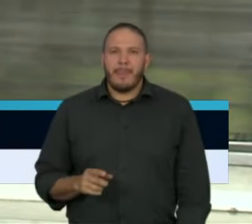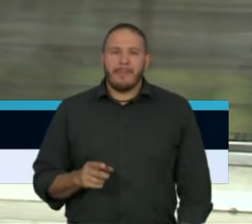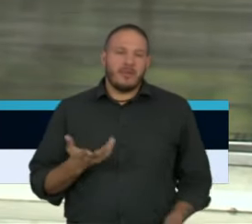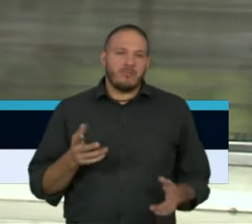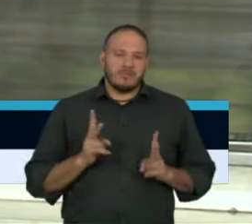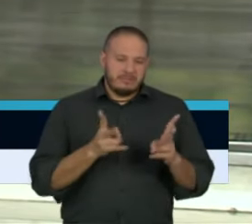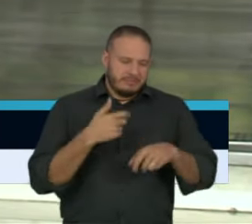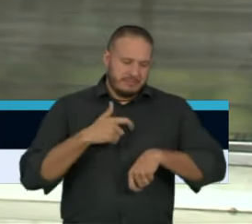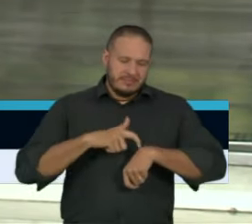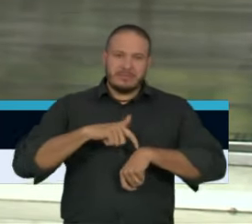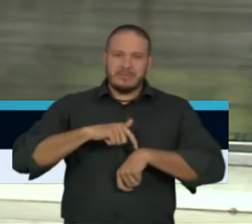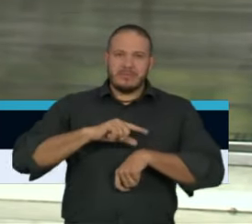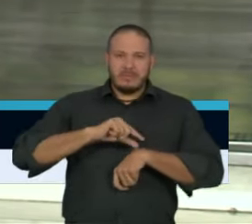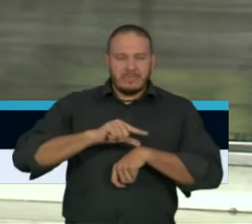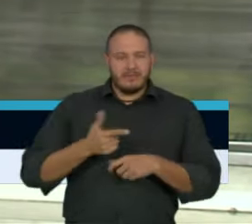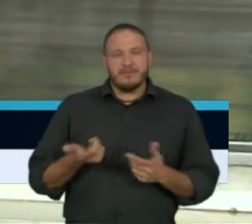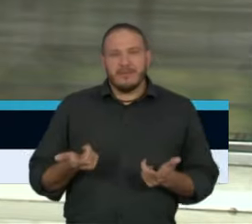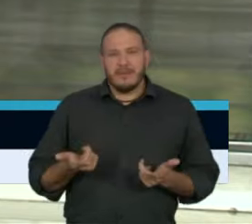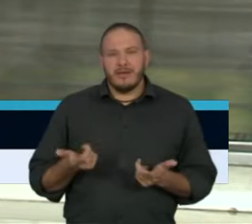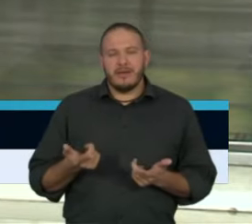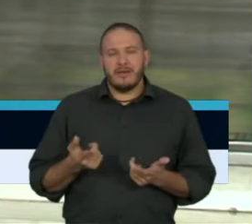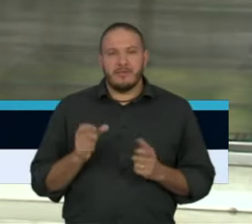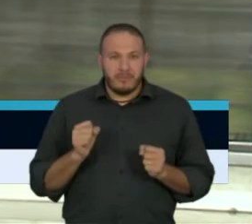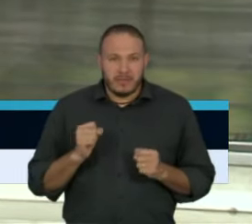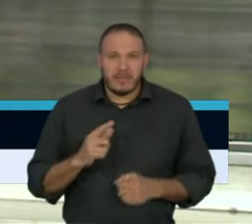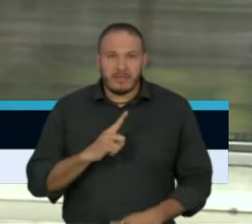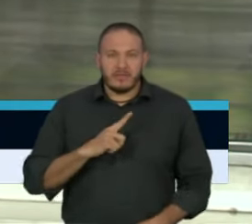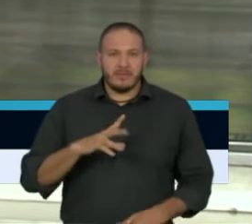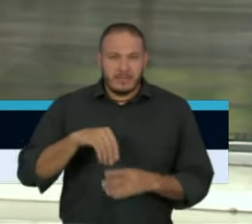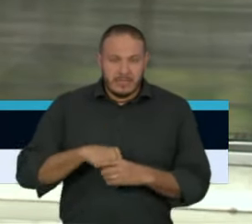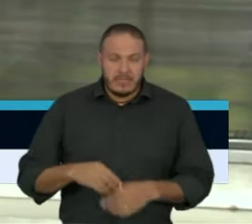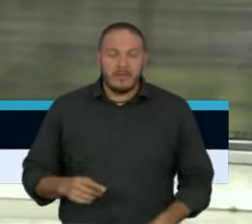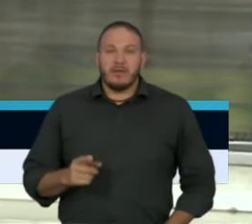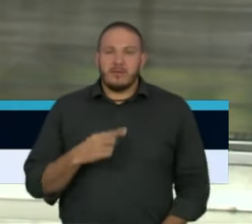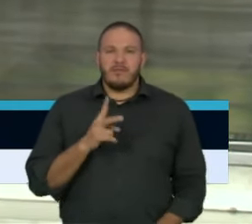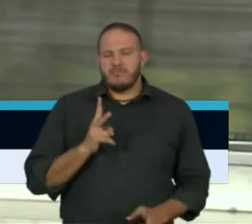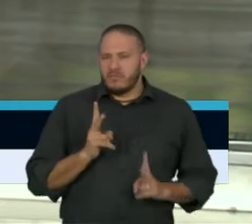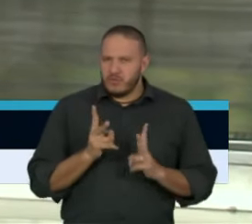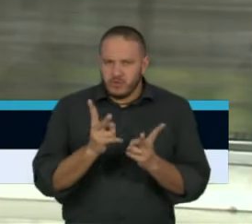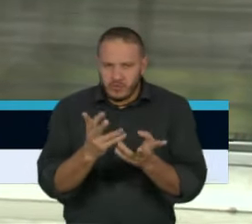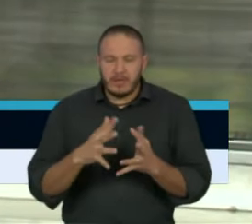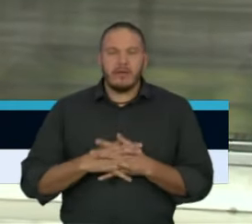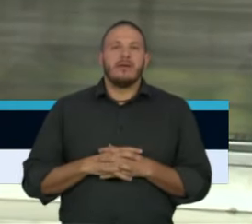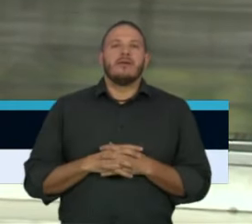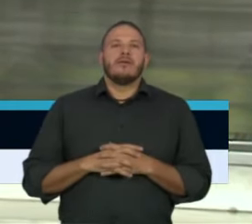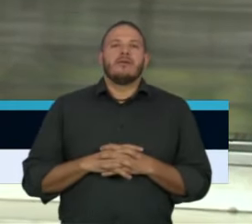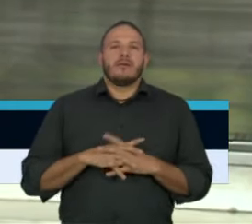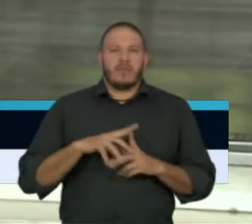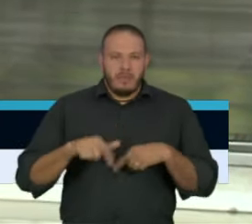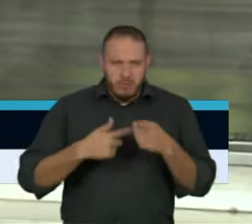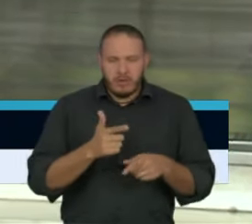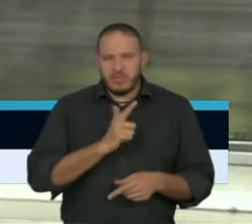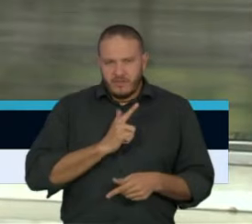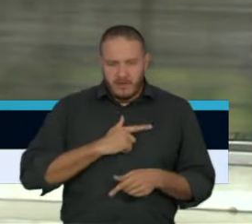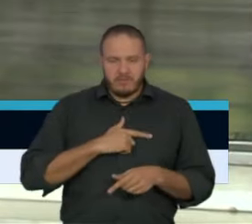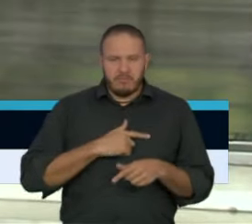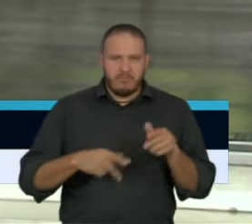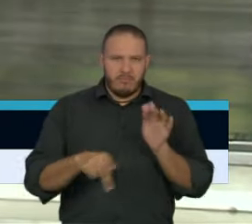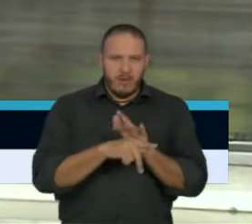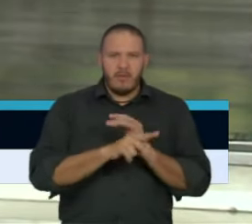do tempo, até que possamos tê-lo aqui em tela. Nós vamos avançar, quando tiver o Vinícius da Rádio